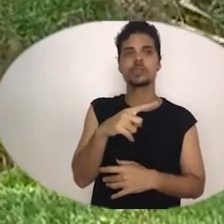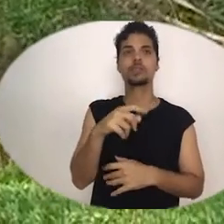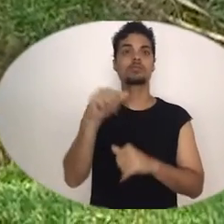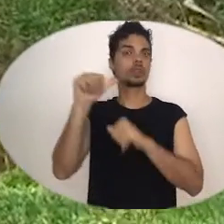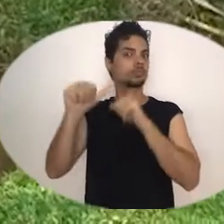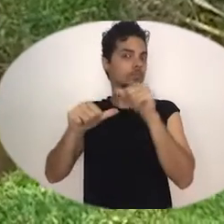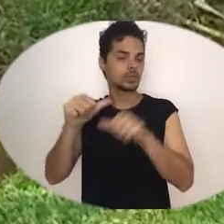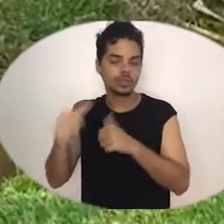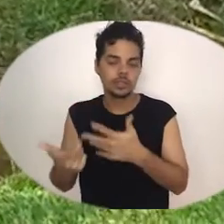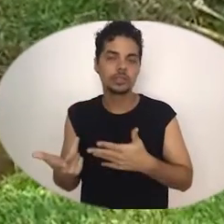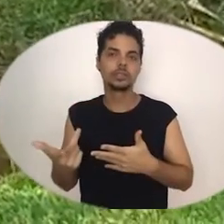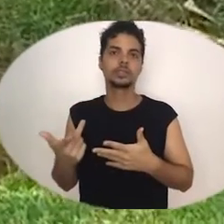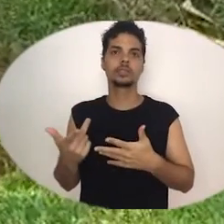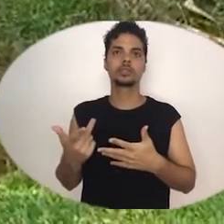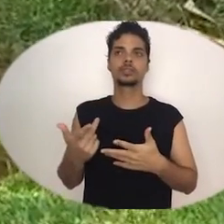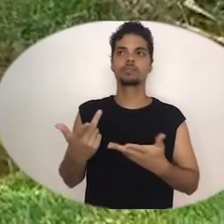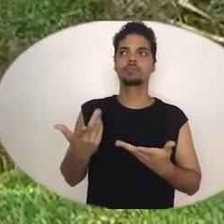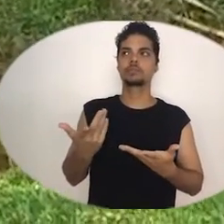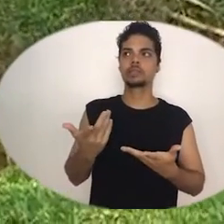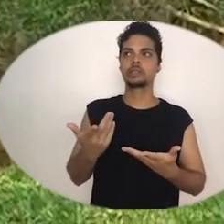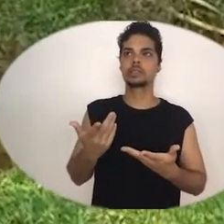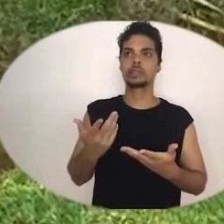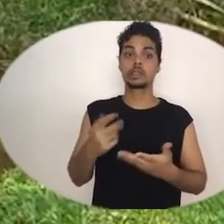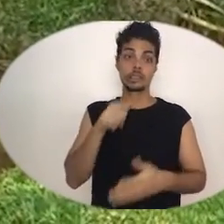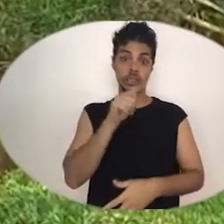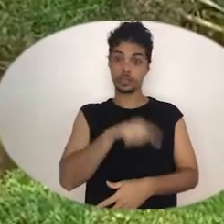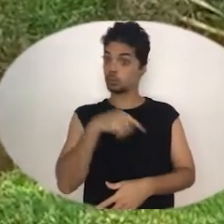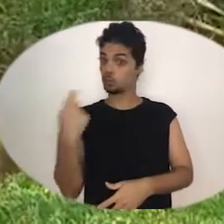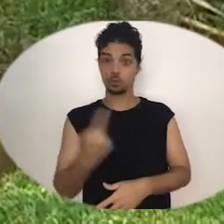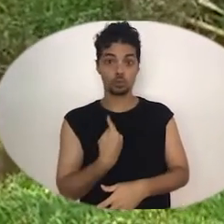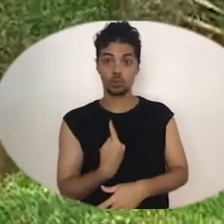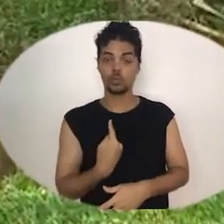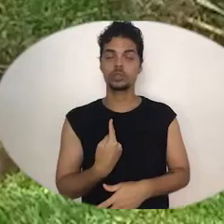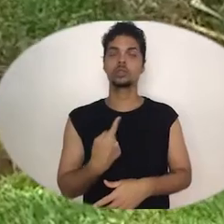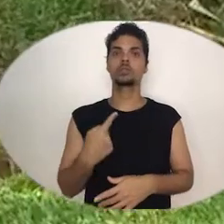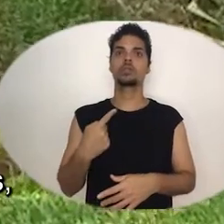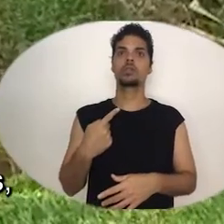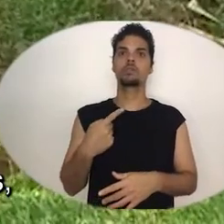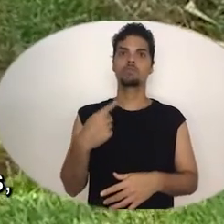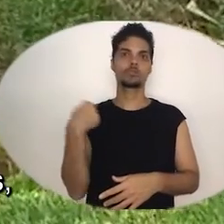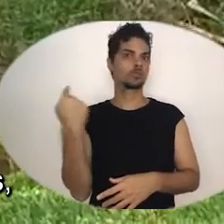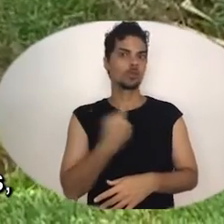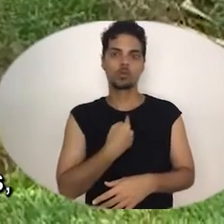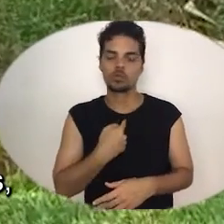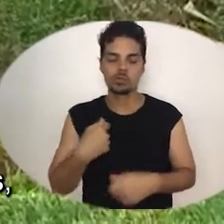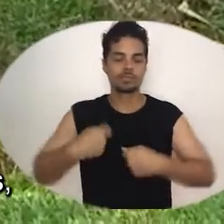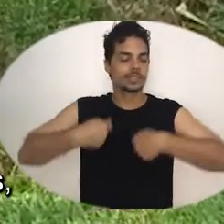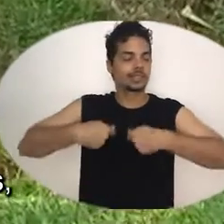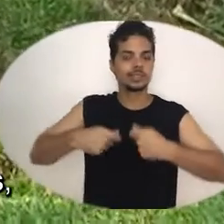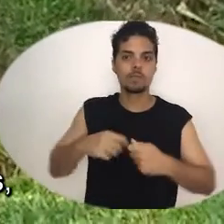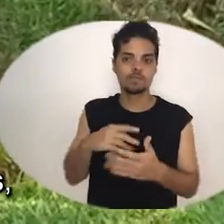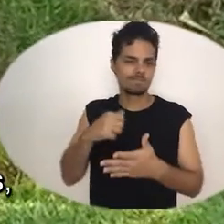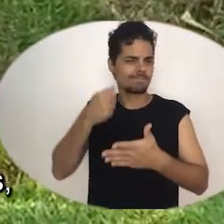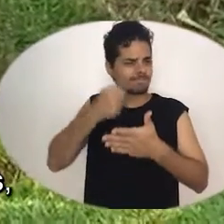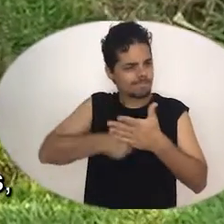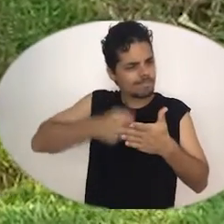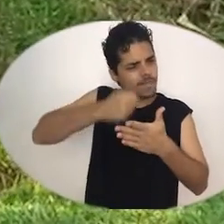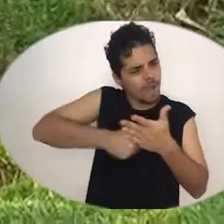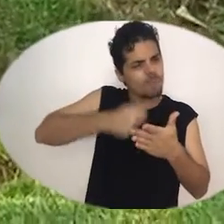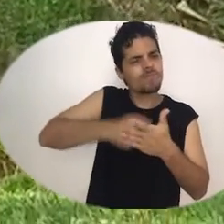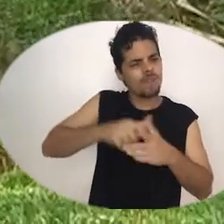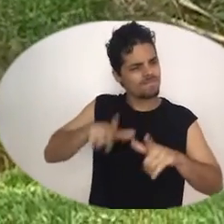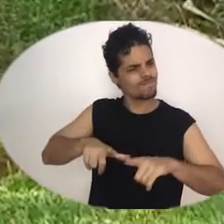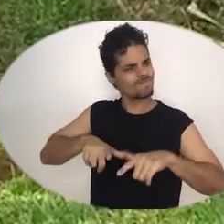Desafios, reinvenções, e isso nos dá força, né? Porque nós fazemos tudo isso pelos